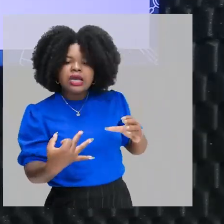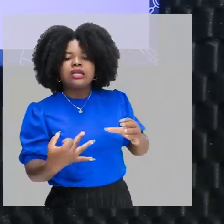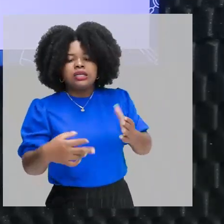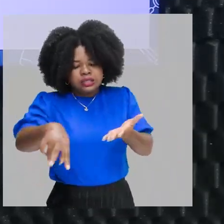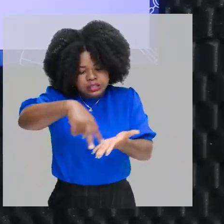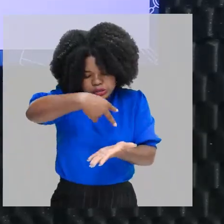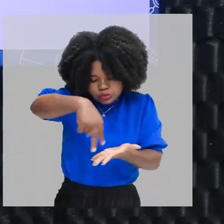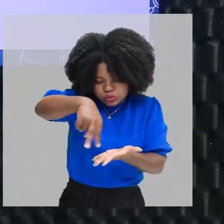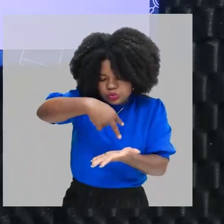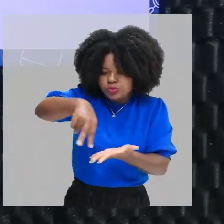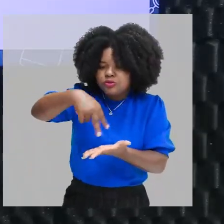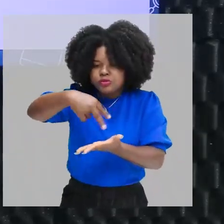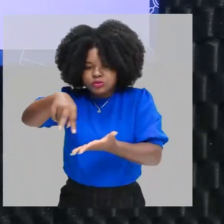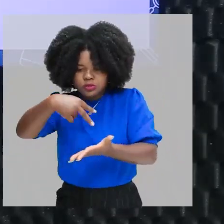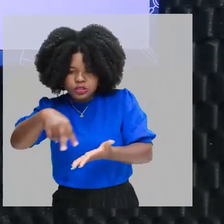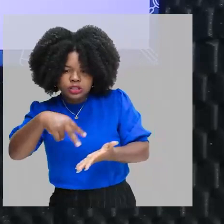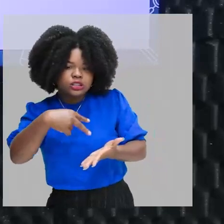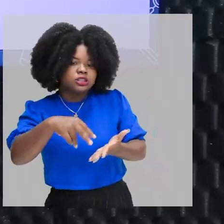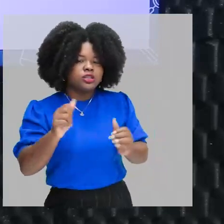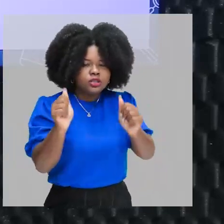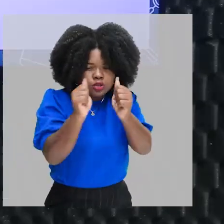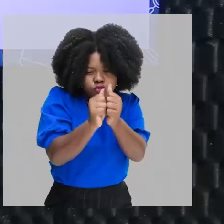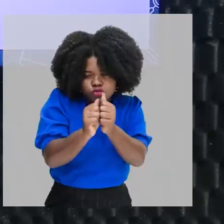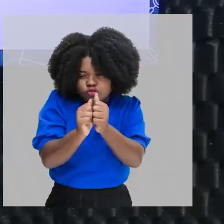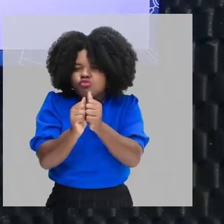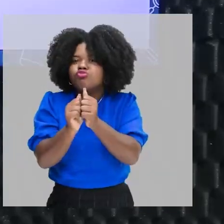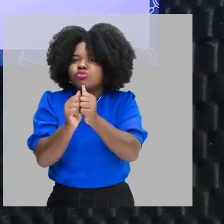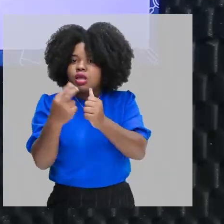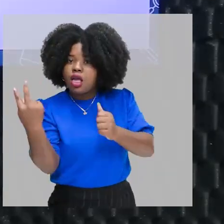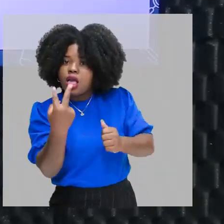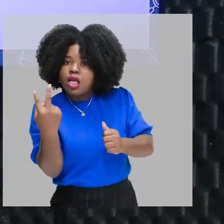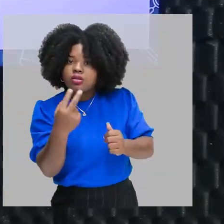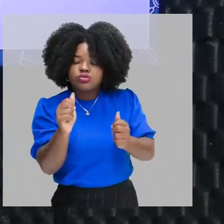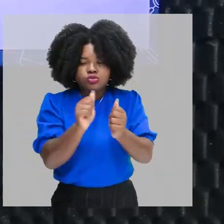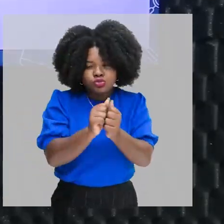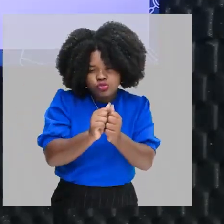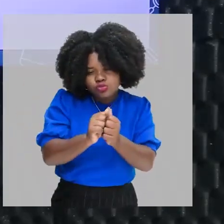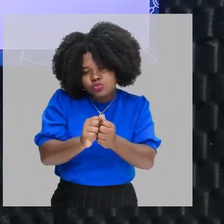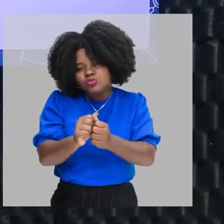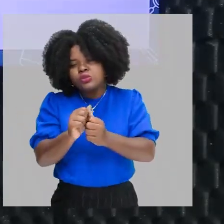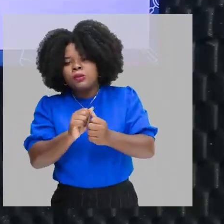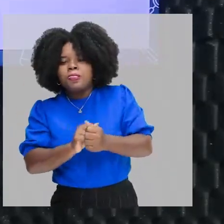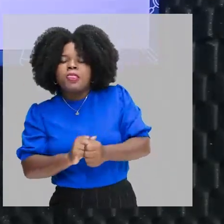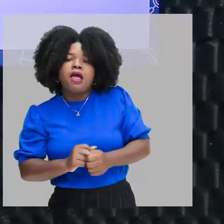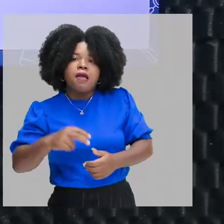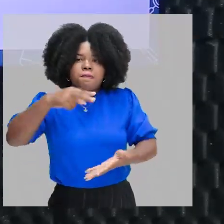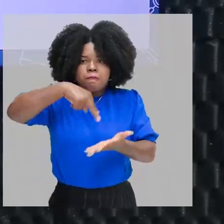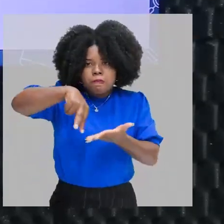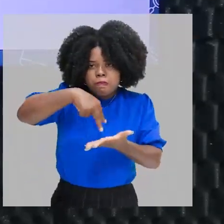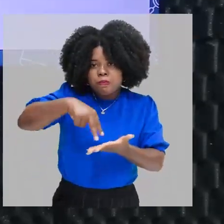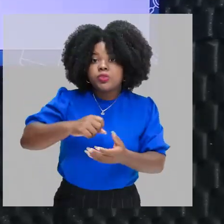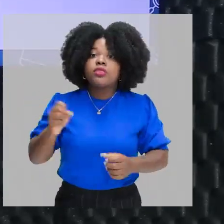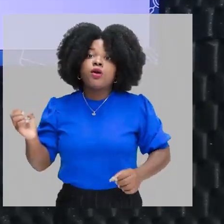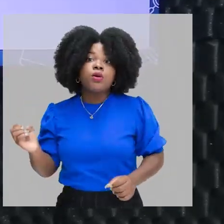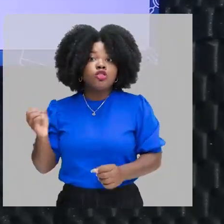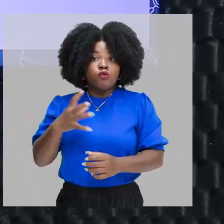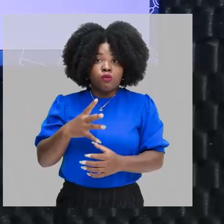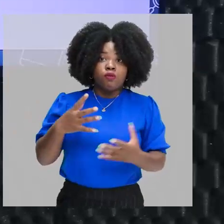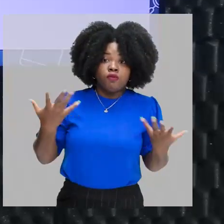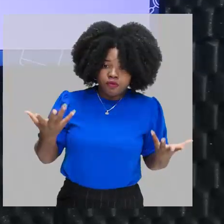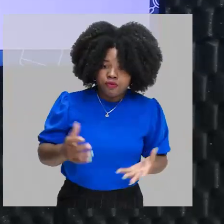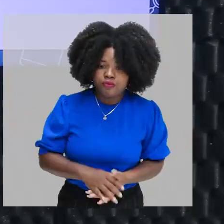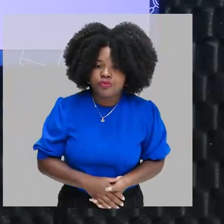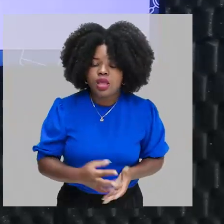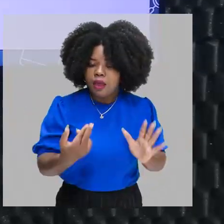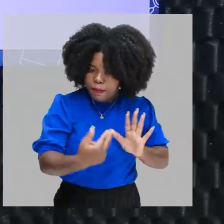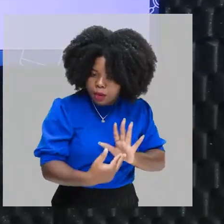é dançado individualmente. Aqui em São Luís é em dupla, é em par. Tá? Então, isso é uma inovação justamente